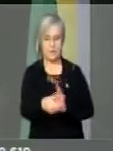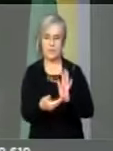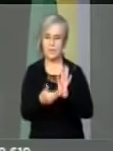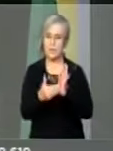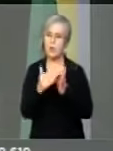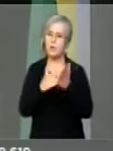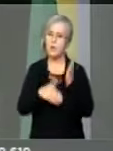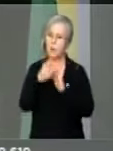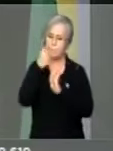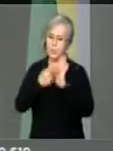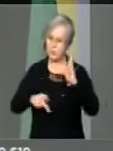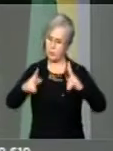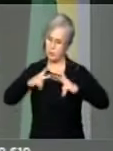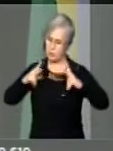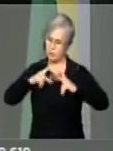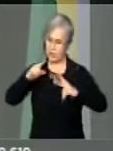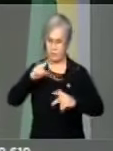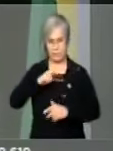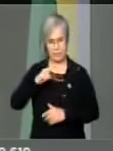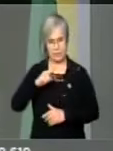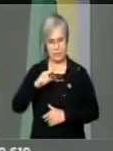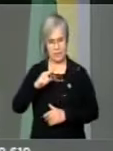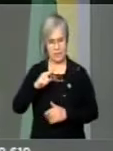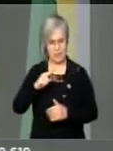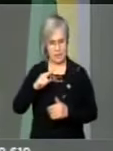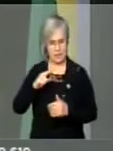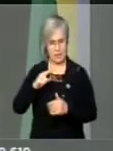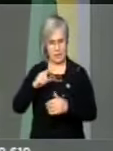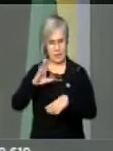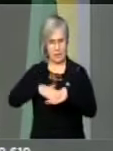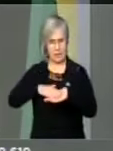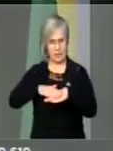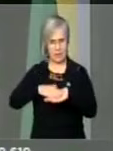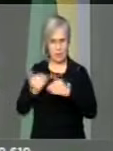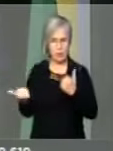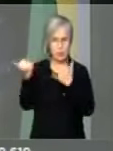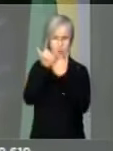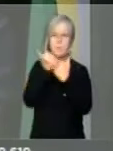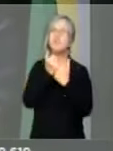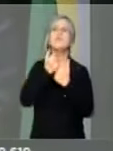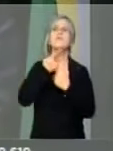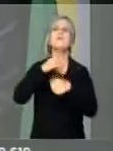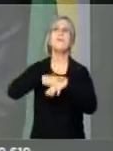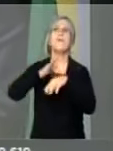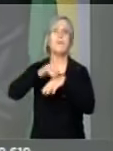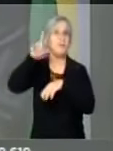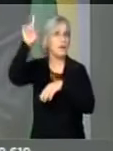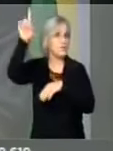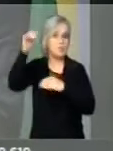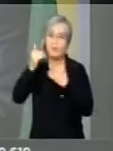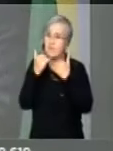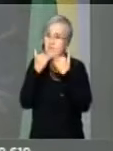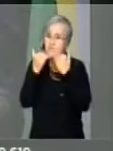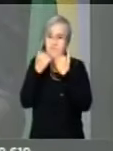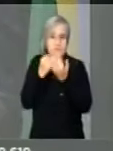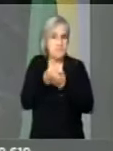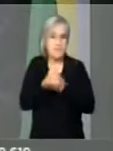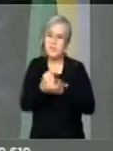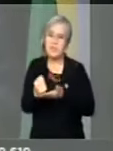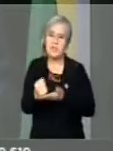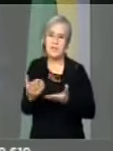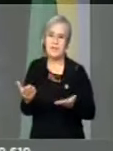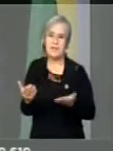os projetos pessoais que nós colocamos na frente do projeto maior, que é o projeto de Deus, a vontade de Deus para a nossa vida, uma hora ou outra eles vão